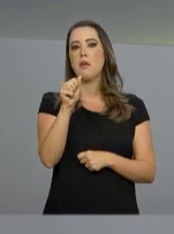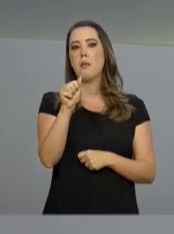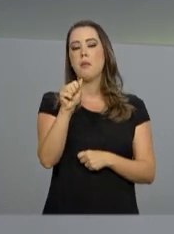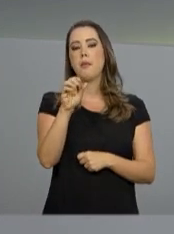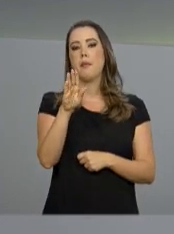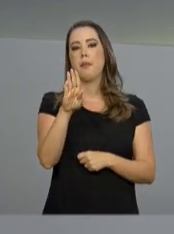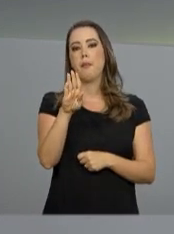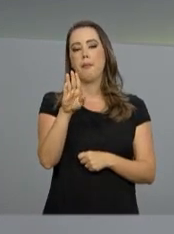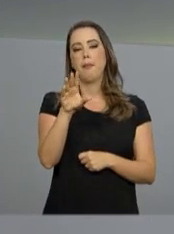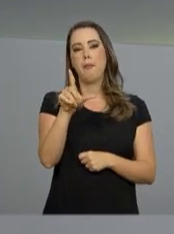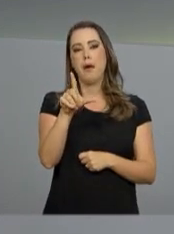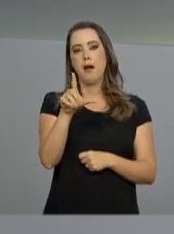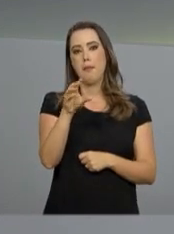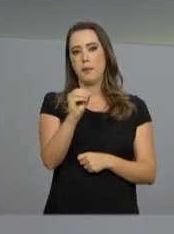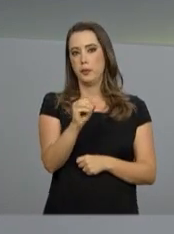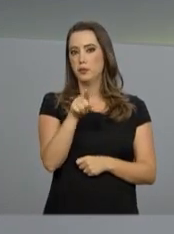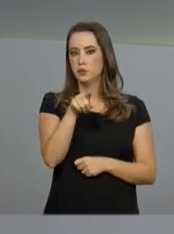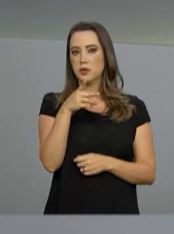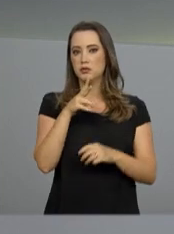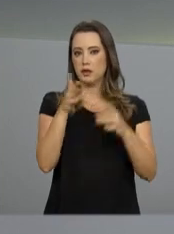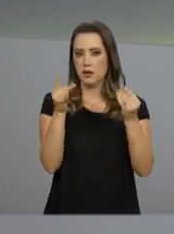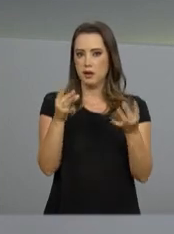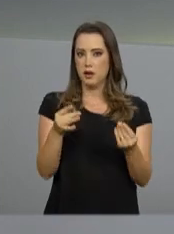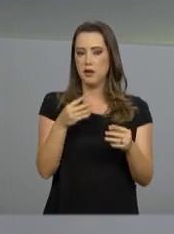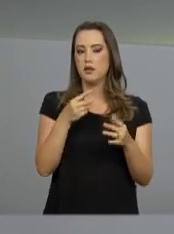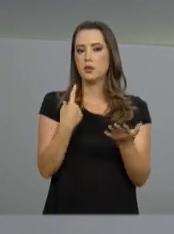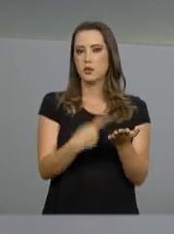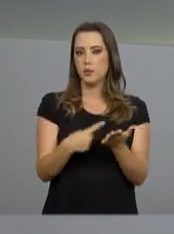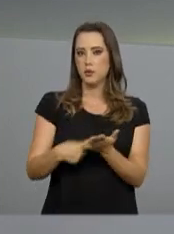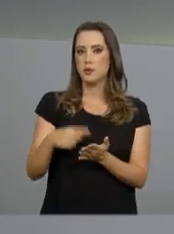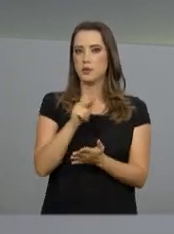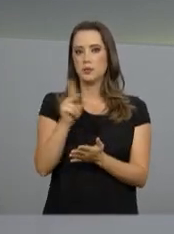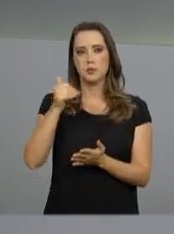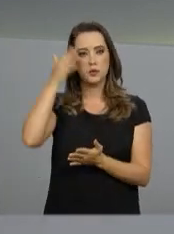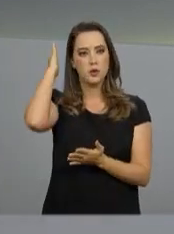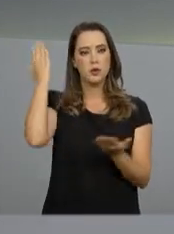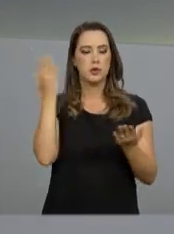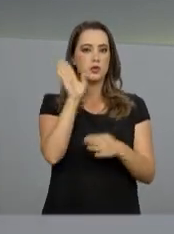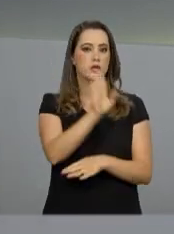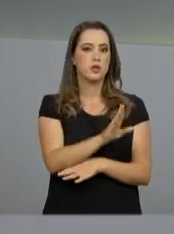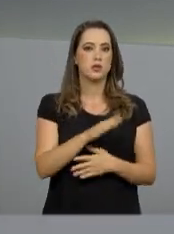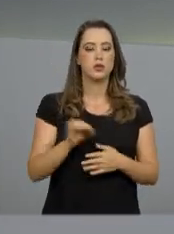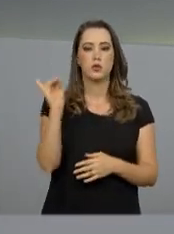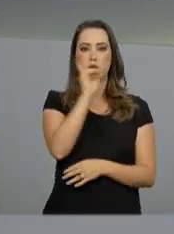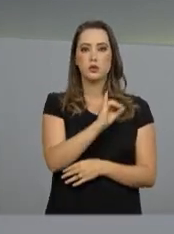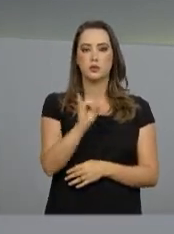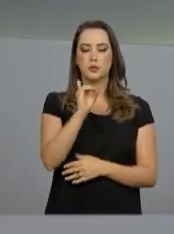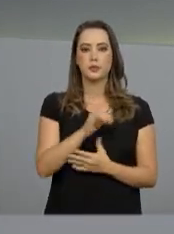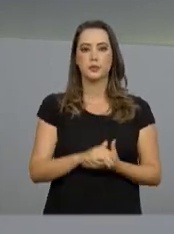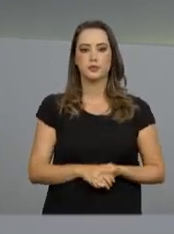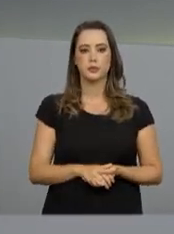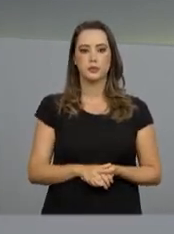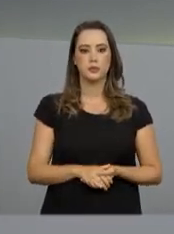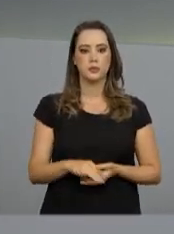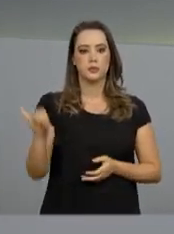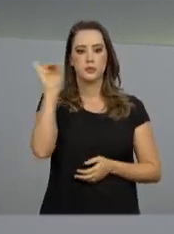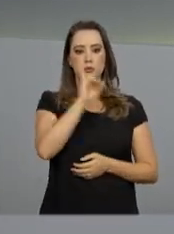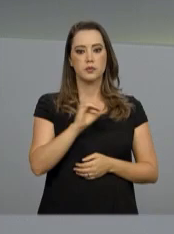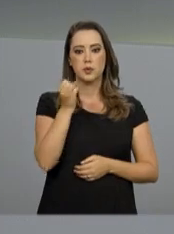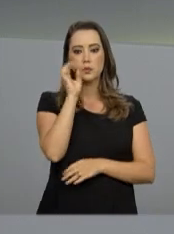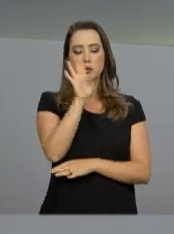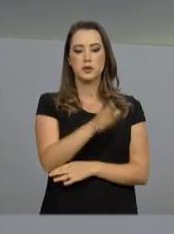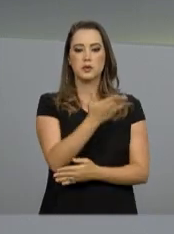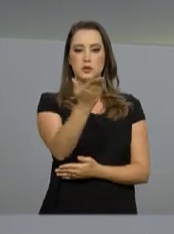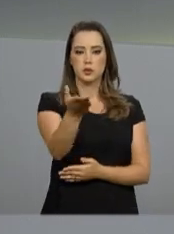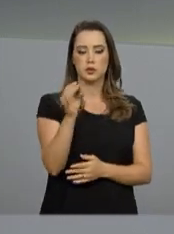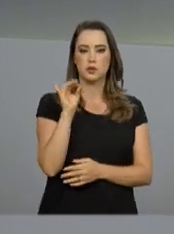Mundim, que tem informações sobre a agenda do presidente Michel Temer nesta tarde. Olá, Pablo. Olá, Alessandra. Boa